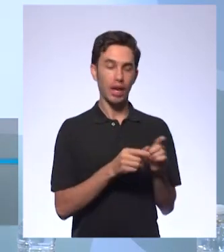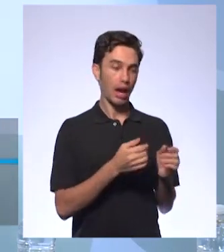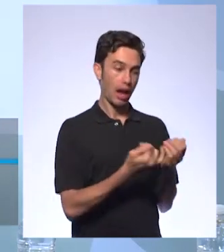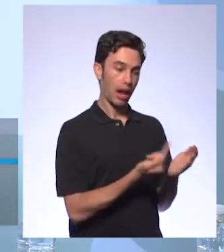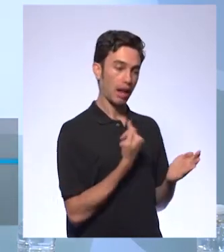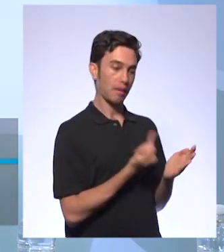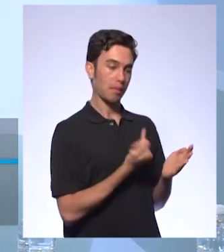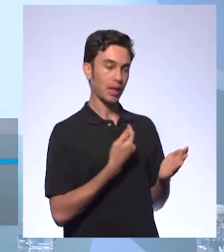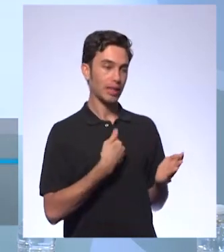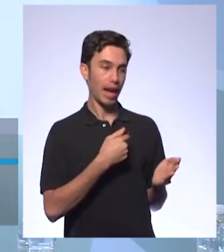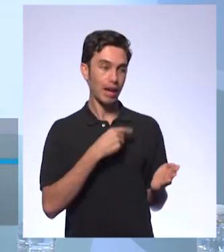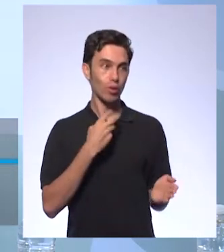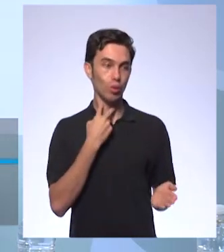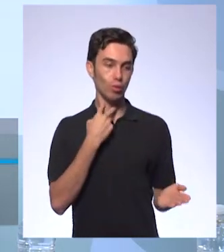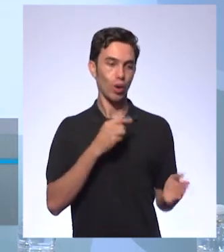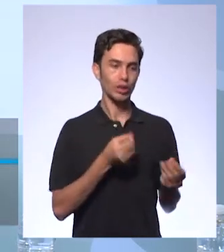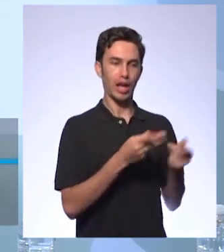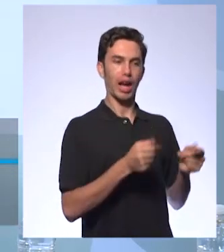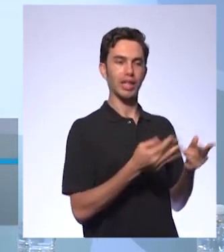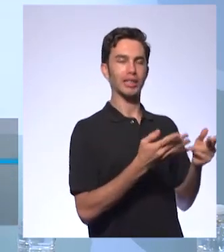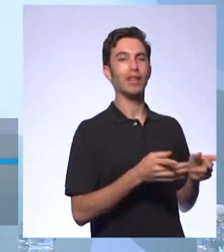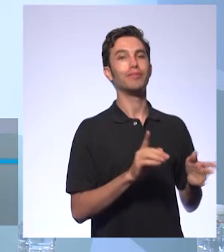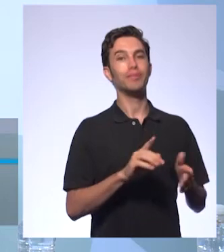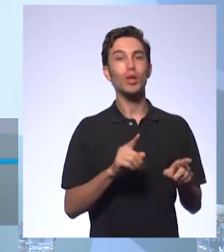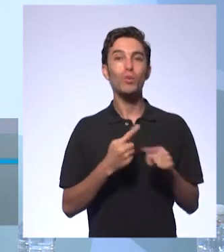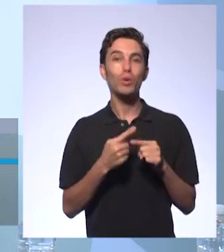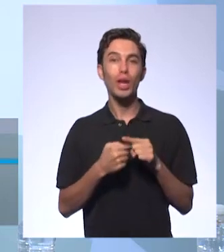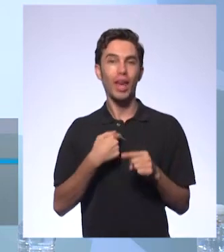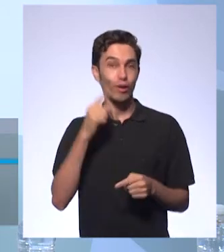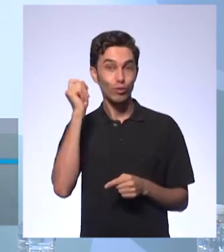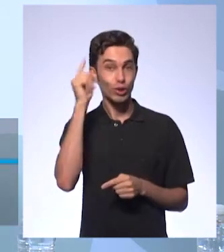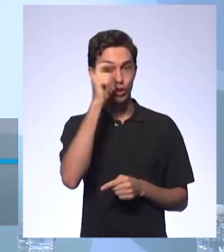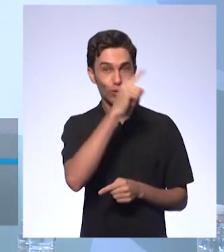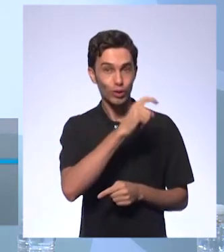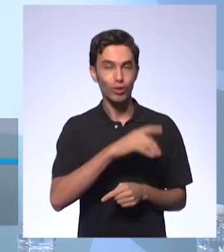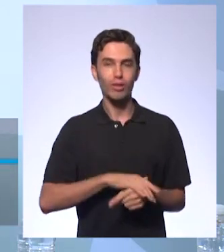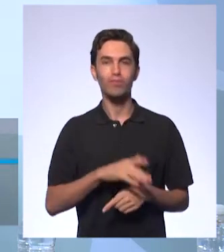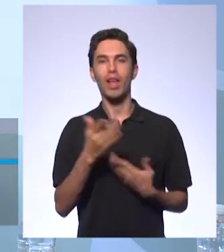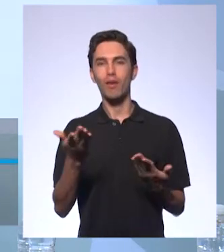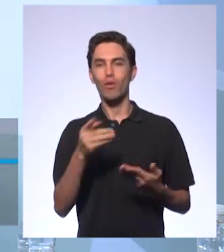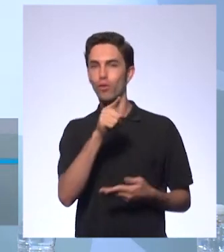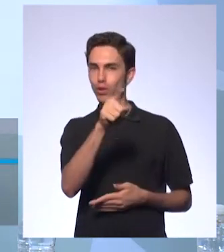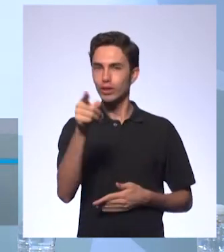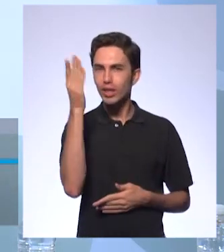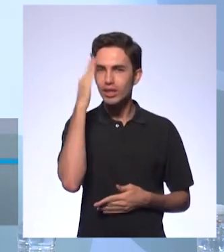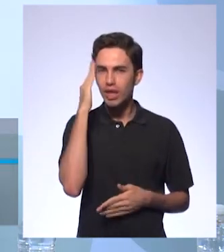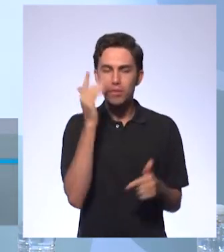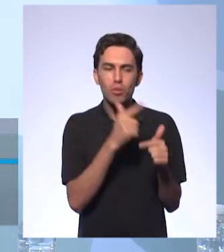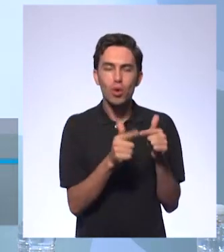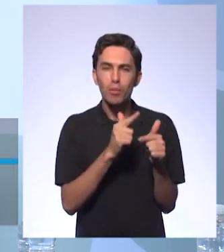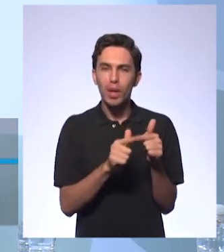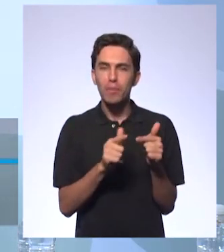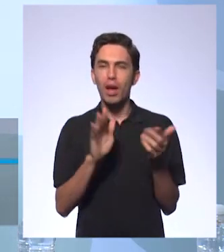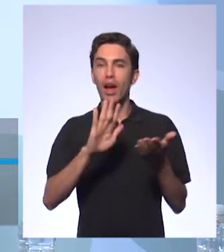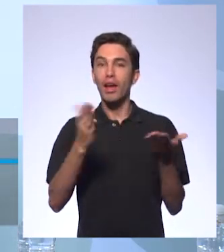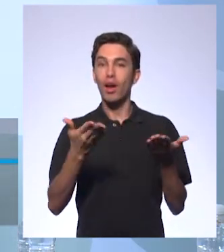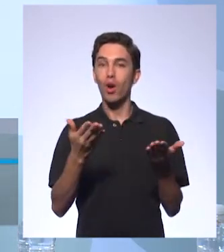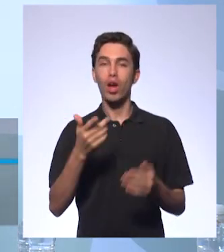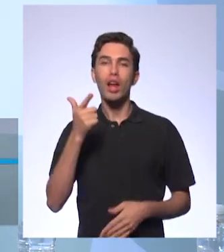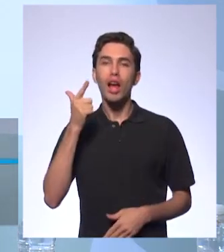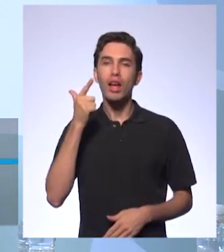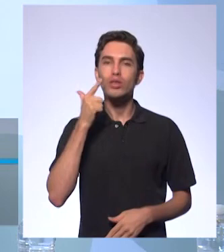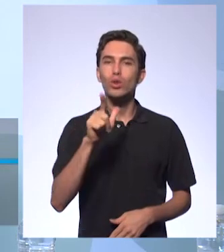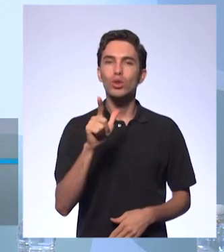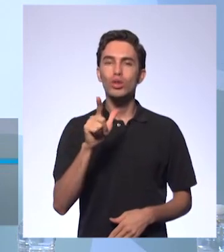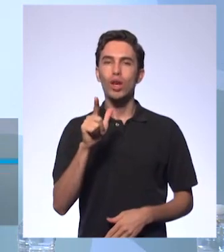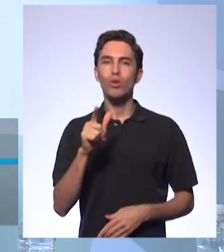tenho uma tendência a cometer esses erros. Por que eu falei isso? Vocês descobriram qual o problema de vocês. A solução não está